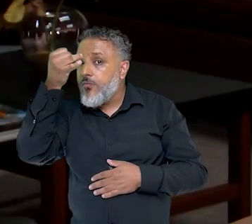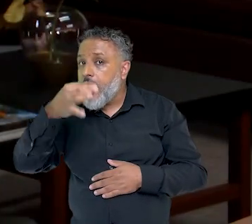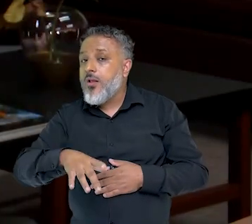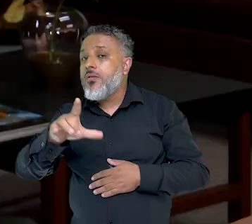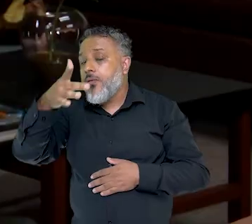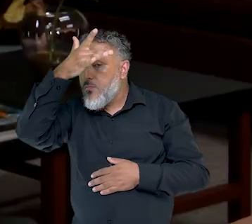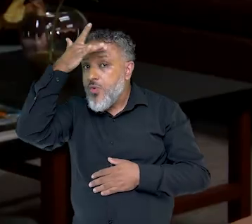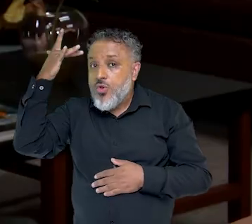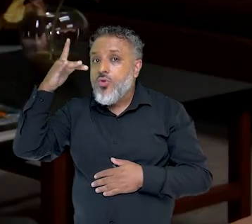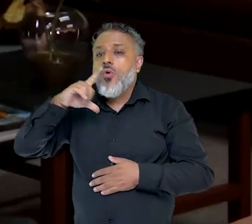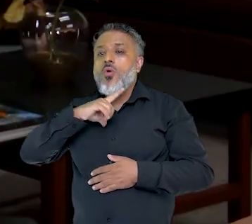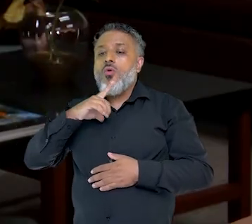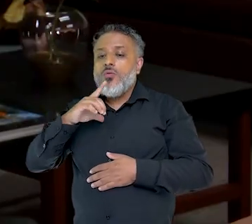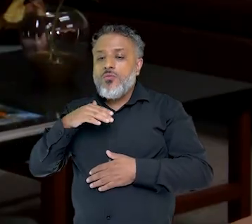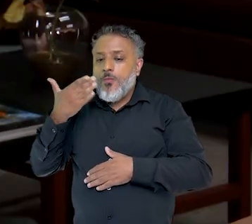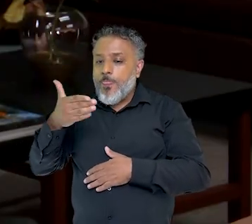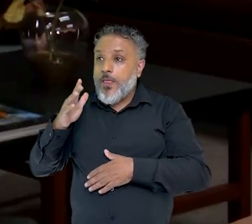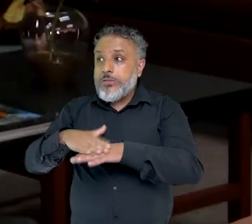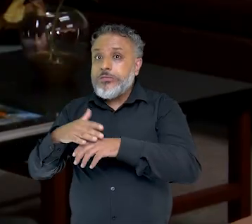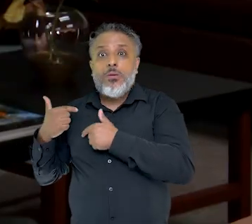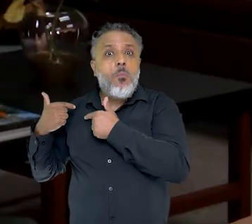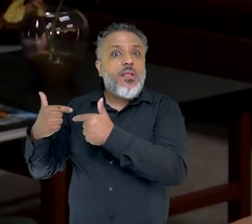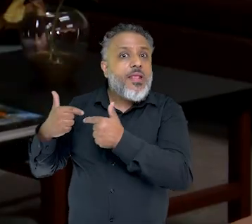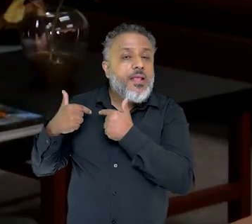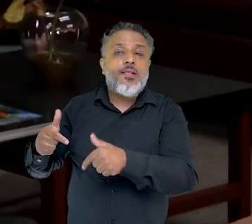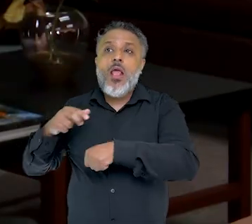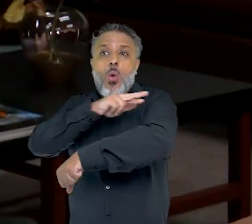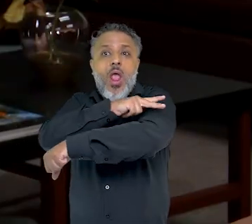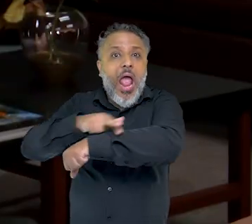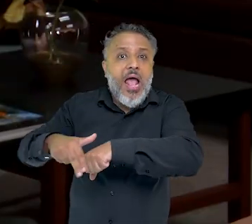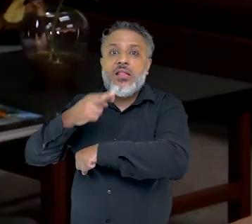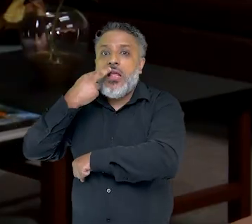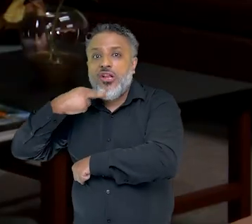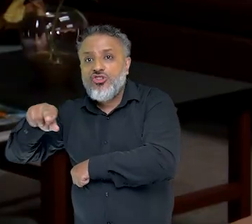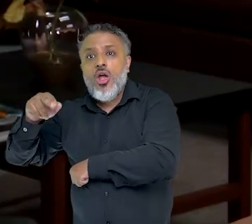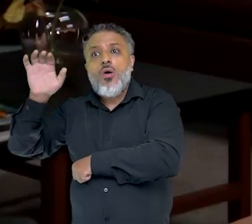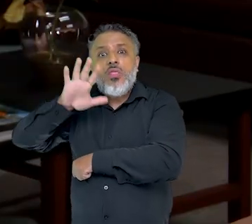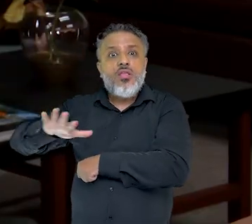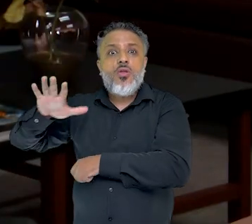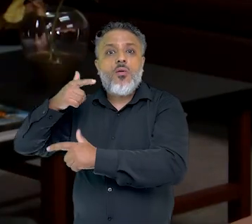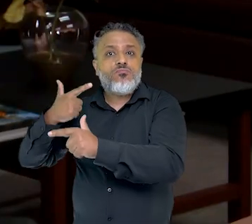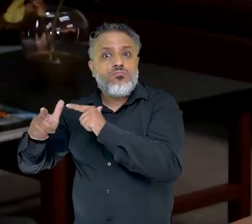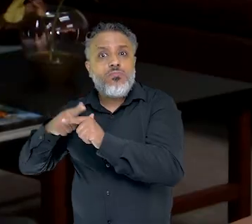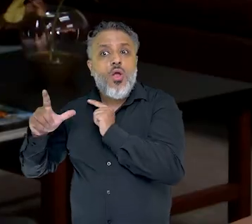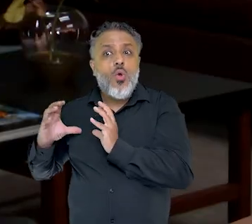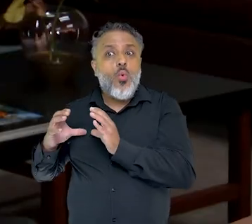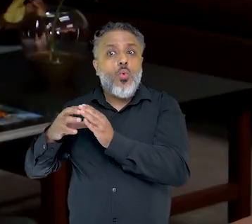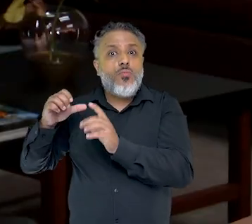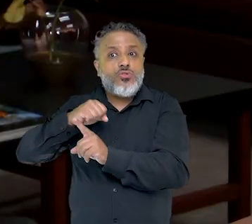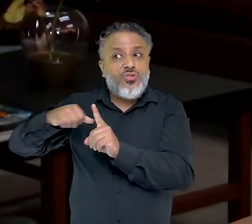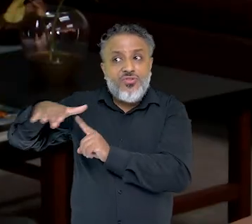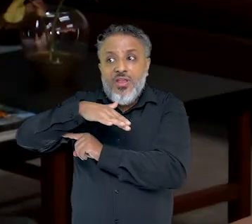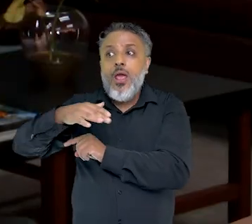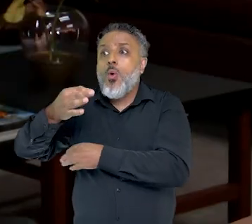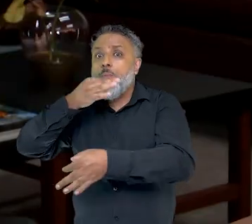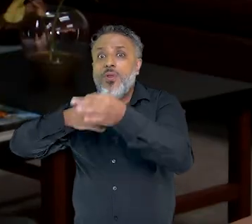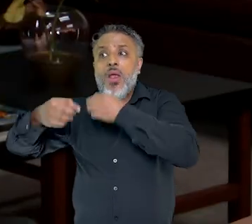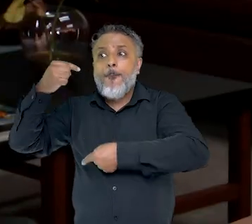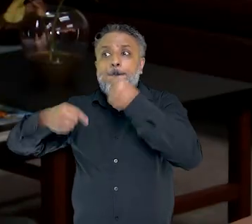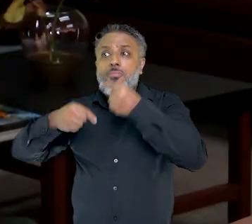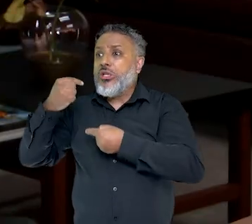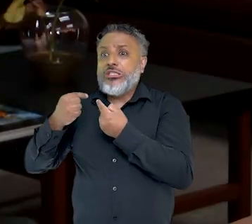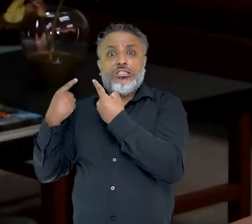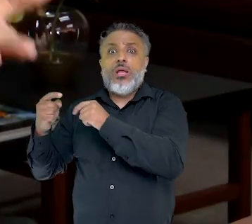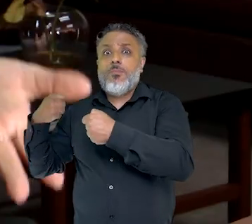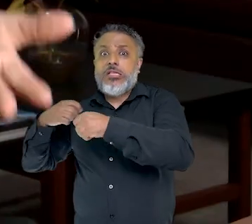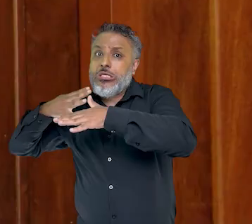têm fundado temor de perseguição por motivos de raça, religião, nacionalidade, pertencimento a grupo social ou por opiniões políticas e não quer ou não pode